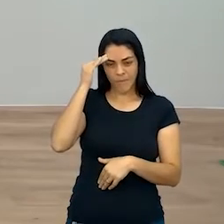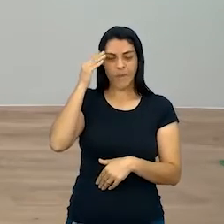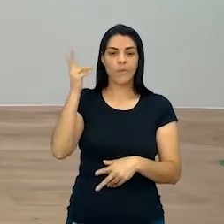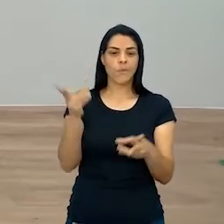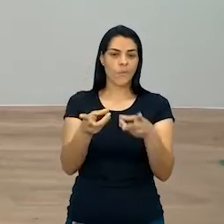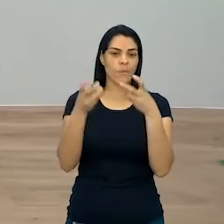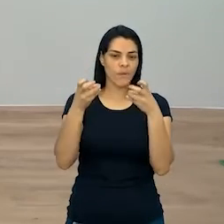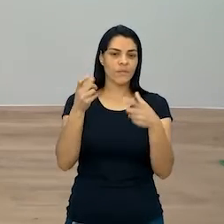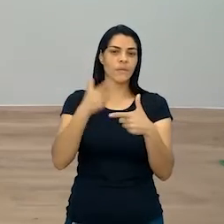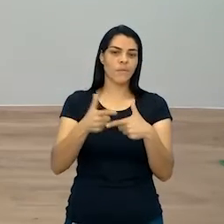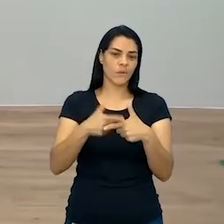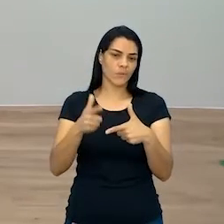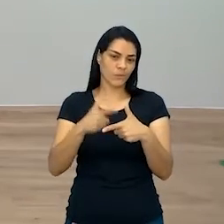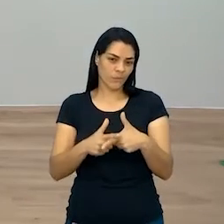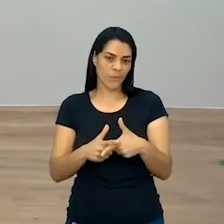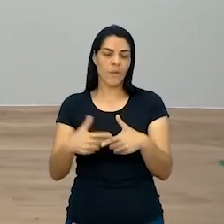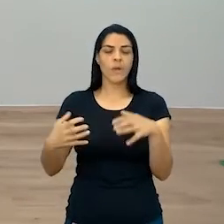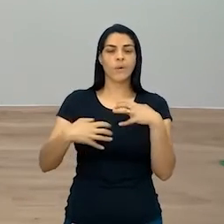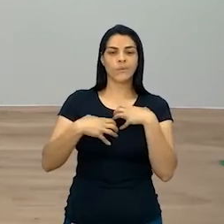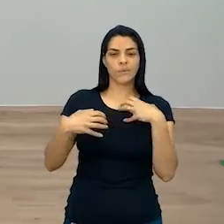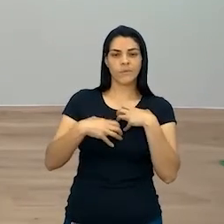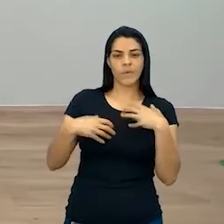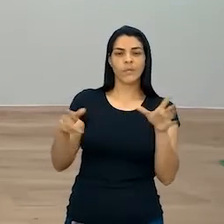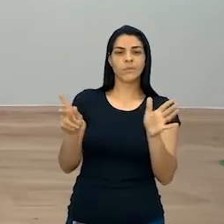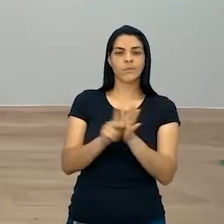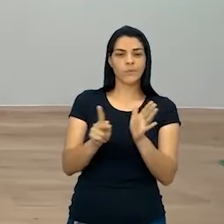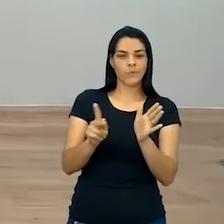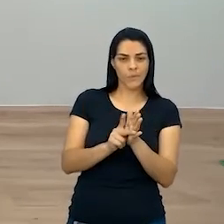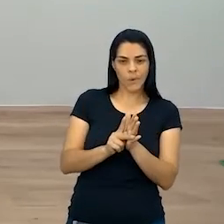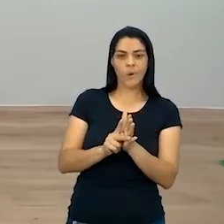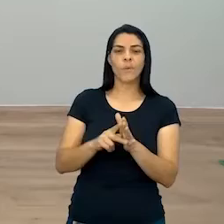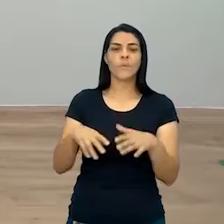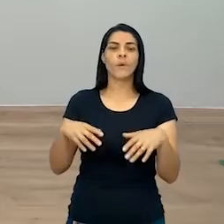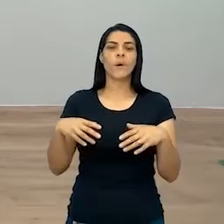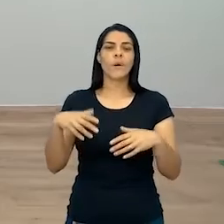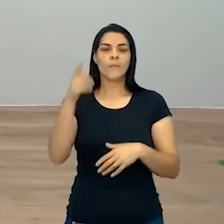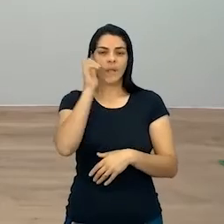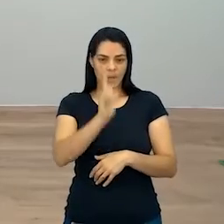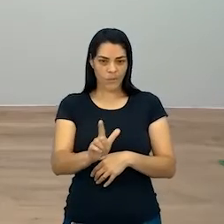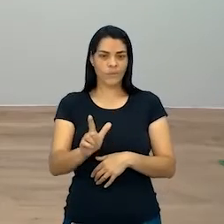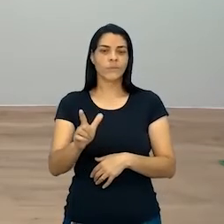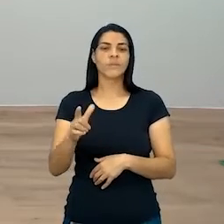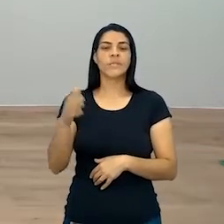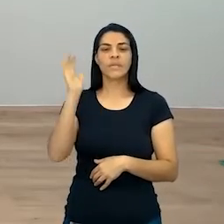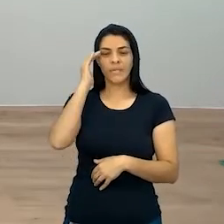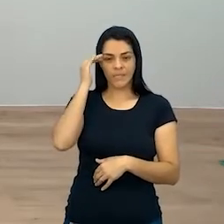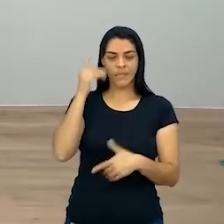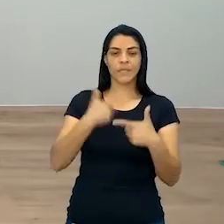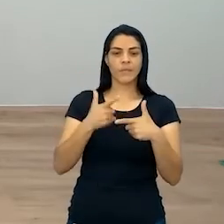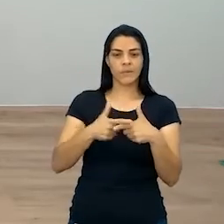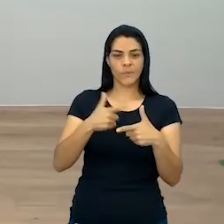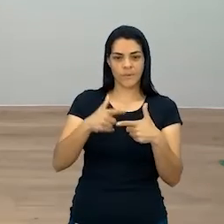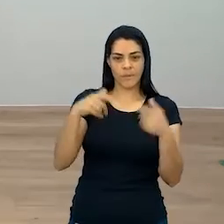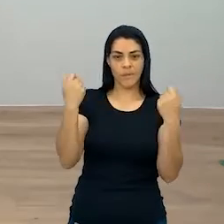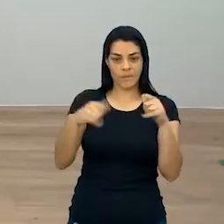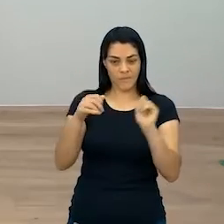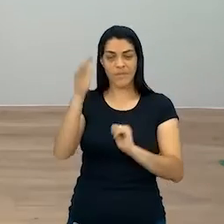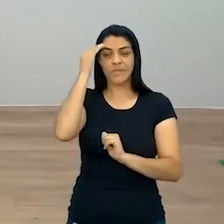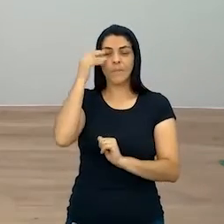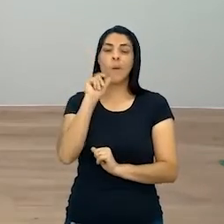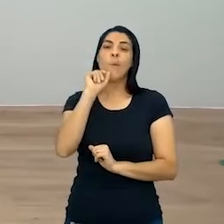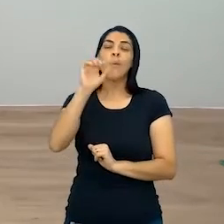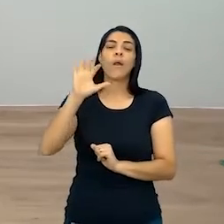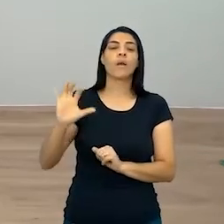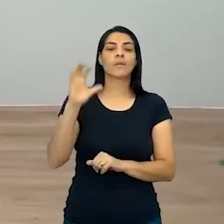das impressões dele, do sentimento dele. Para identificar um problema, a gente tem que partir do fato, o que realmente está